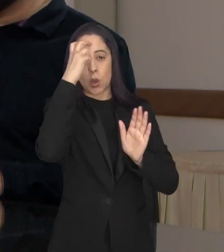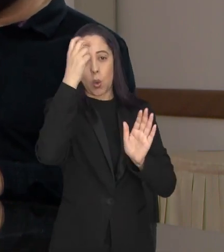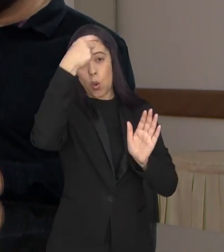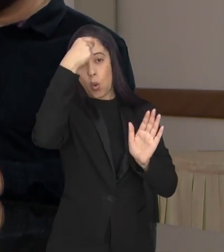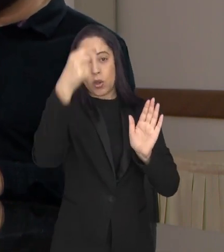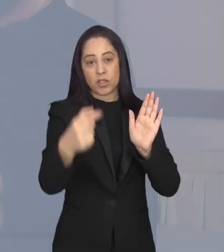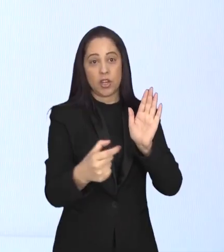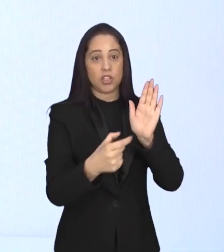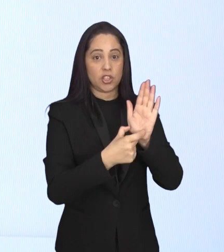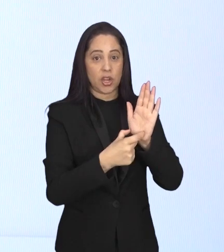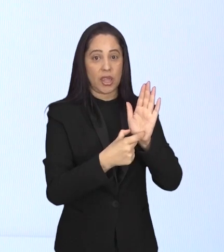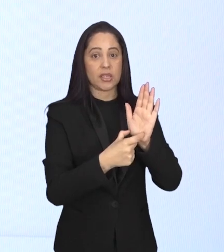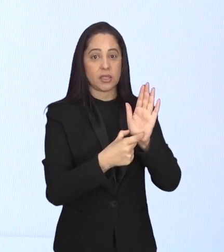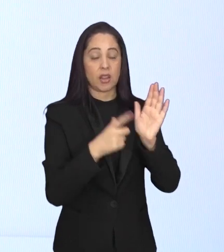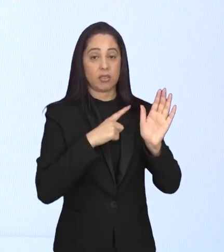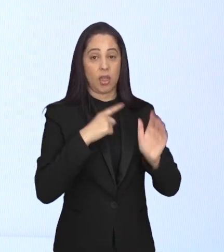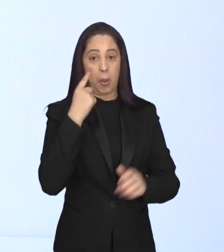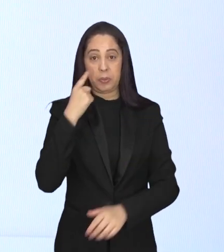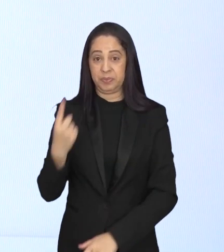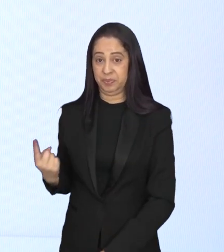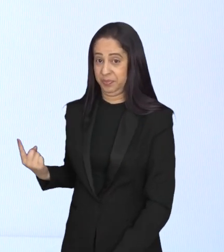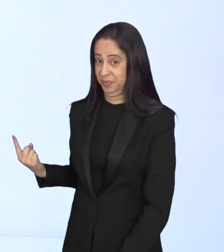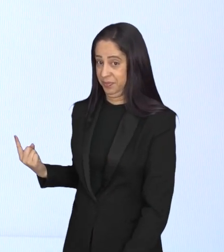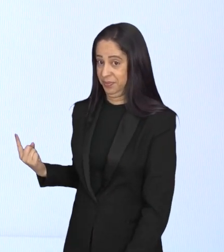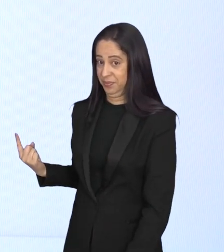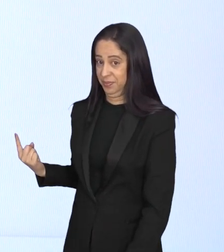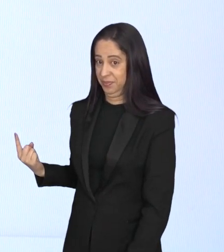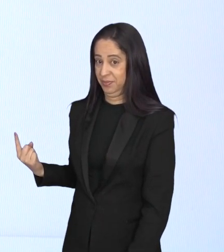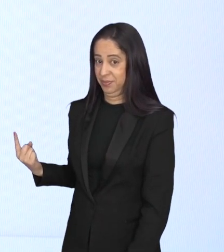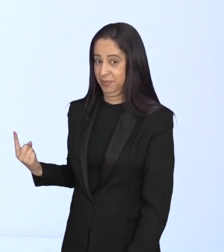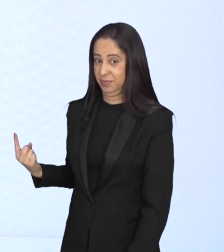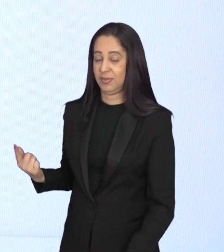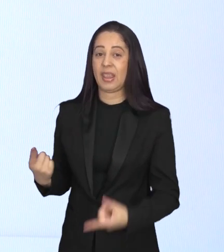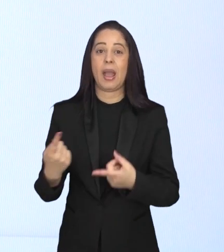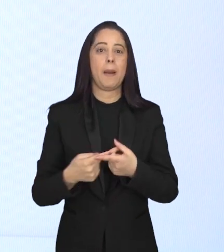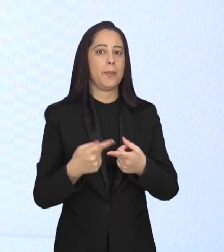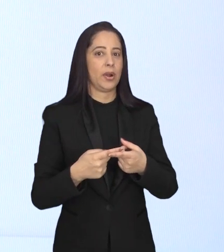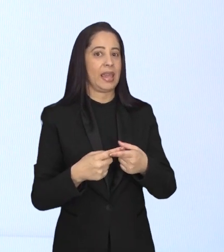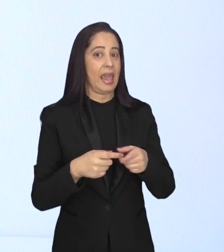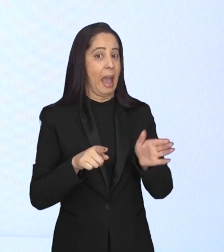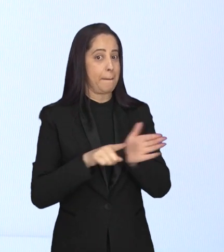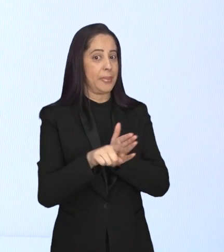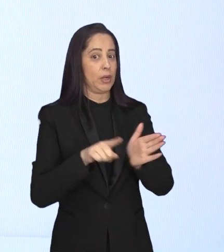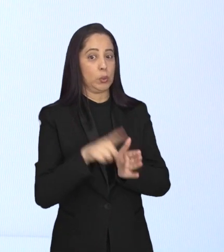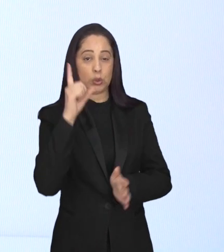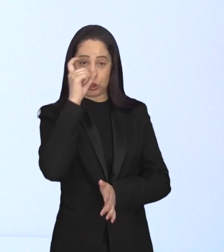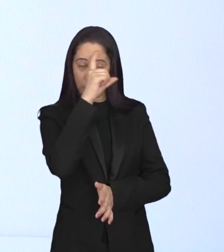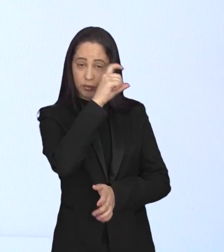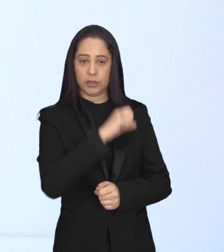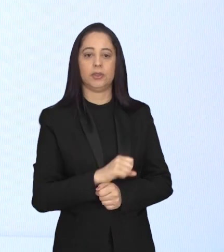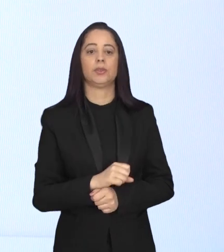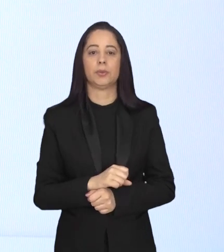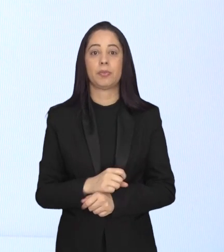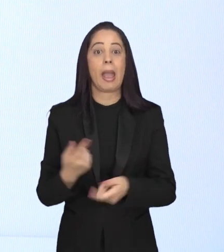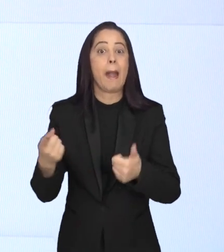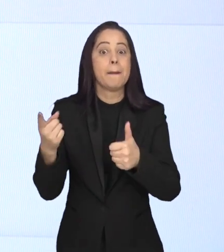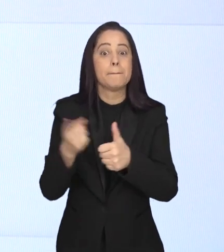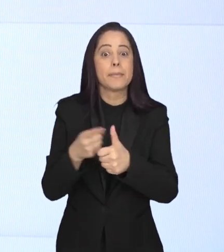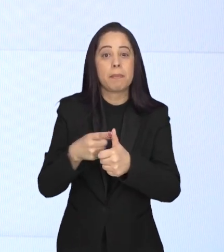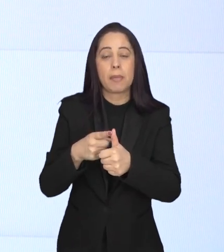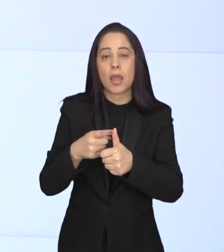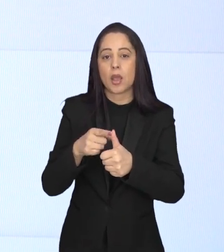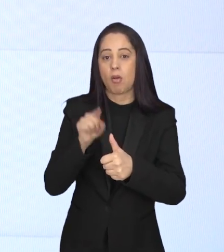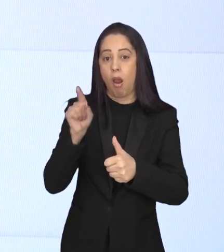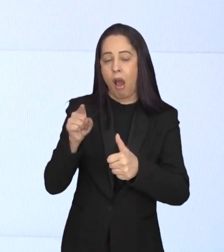para o mercado de trabalho. Ele demora um pouquinho para responder, porque se trata mesmo de uma pergunta bem complexa. Primeiro, ele ressalta que